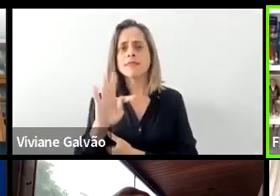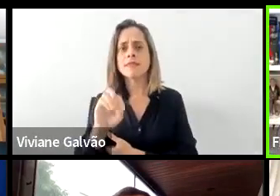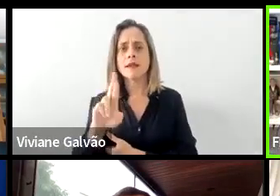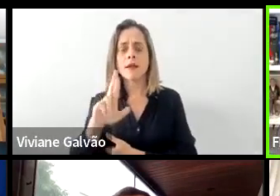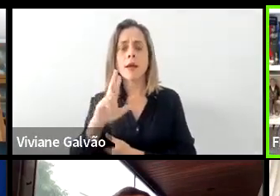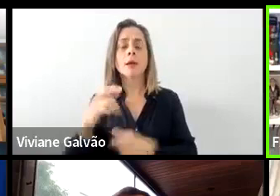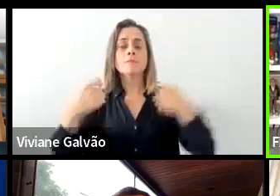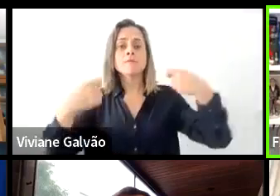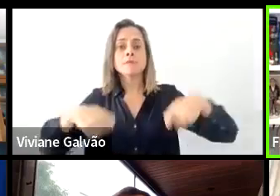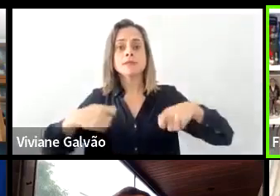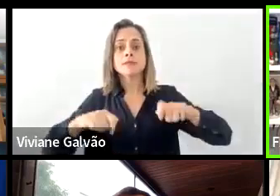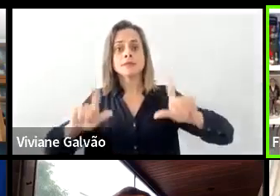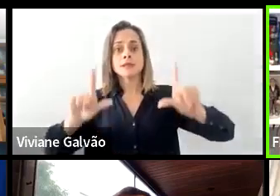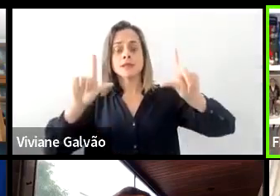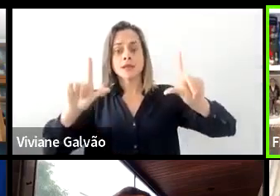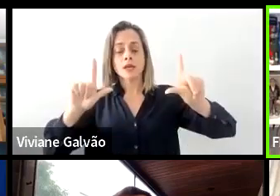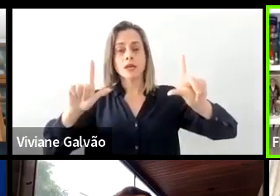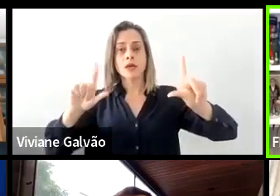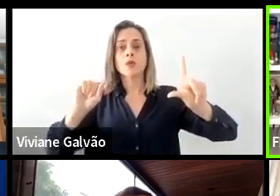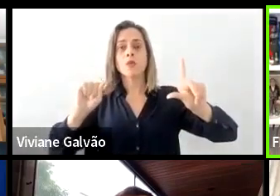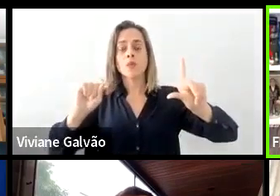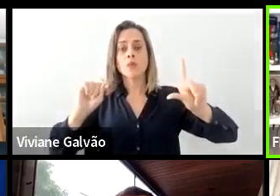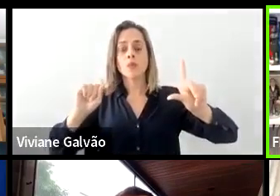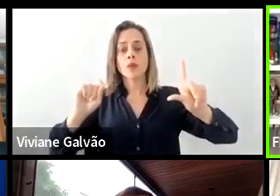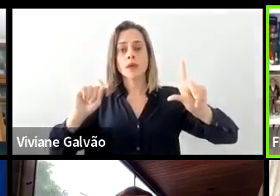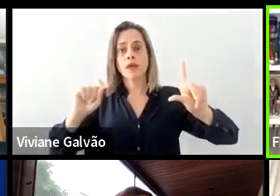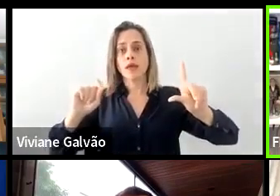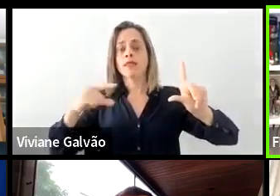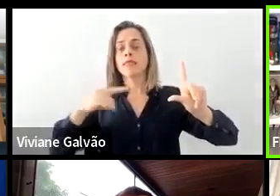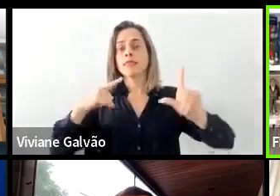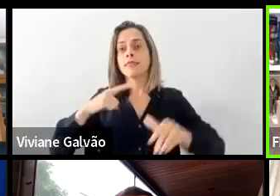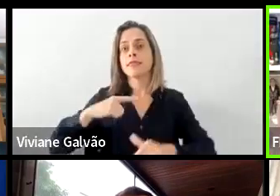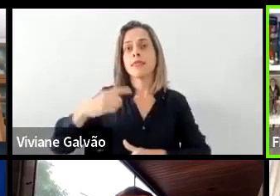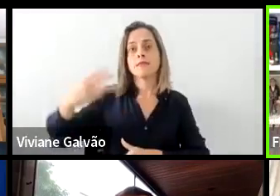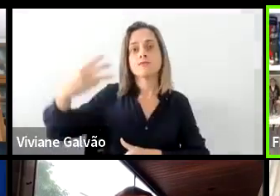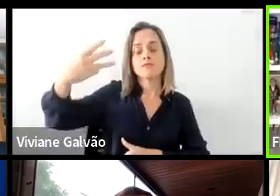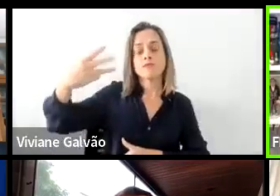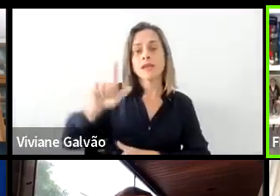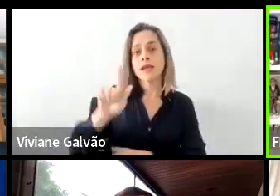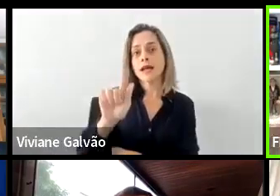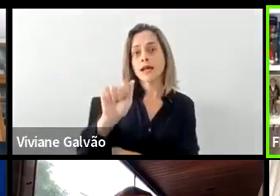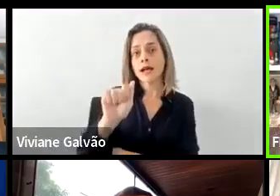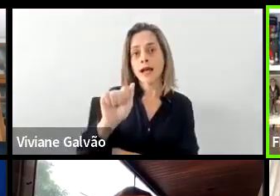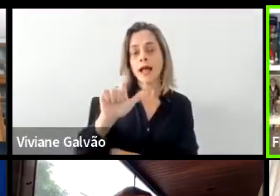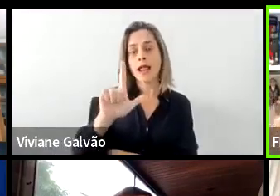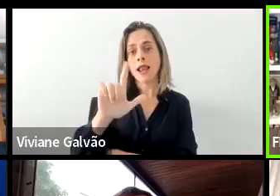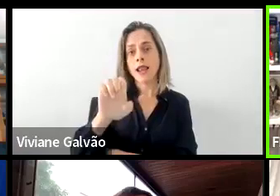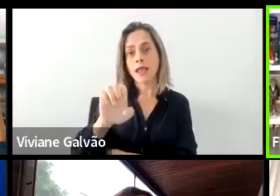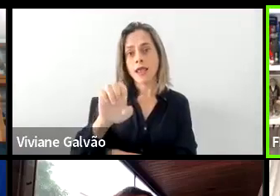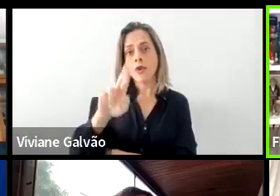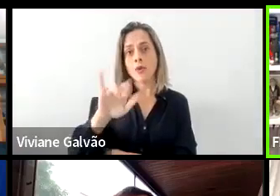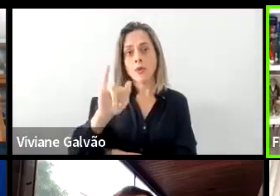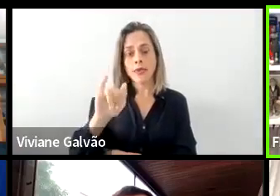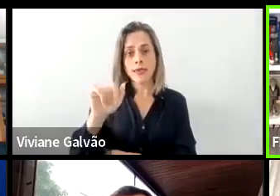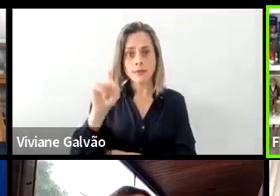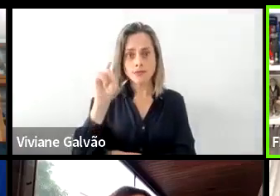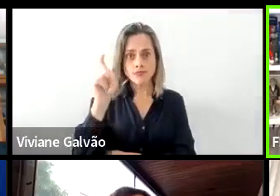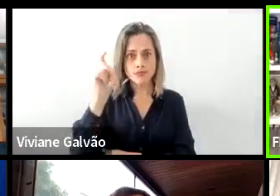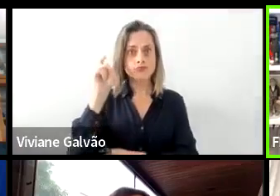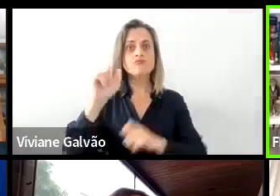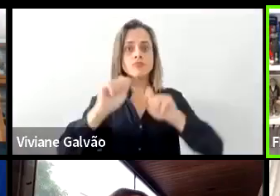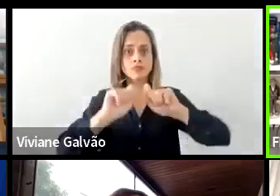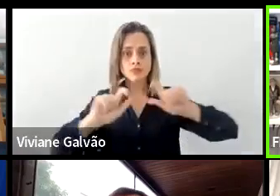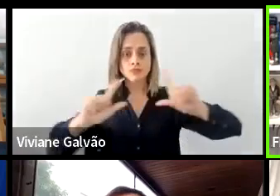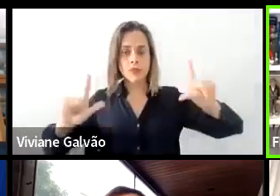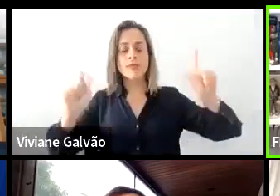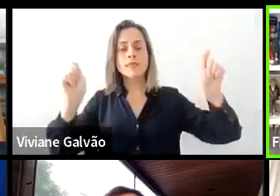e escolher gallery. Ou galeria, senão vocês vão ver a intérprete, ouvir o Peter e ver